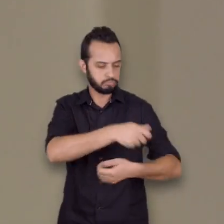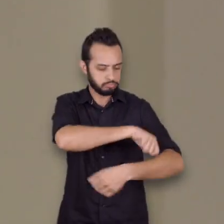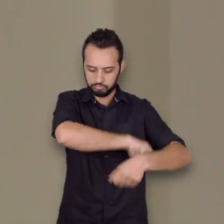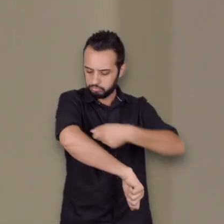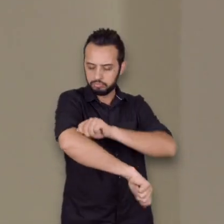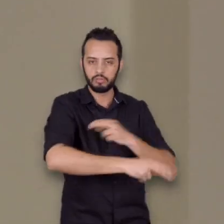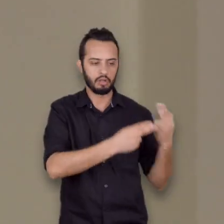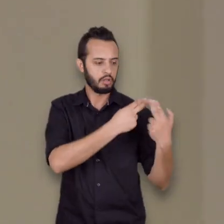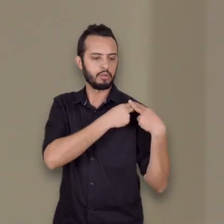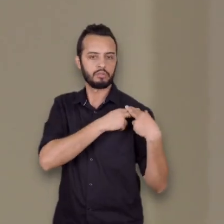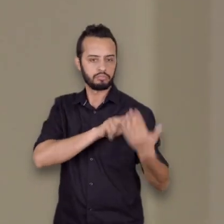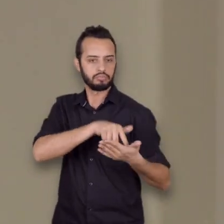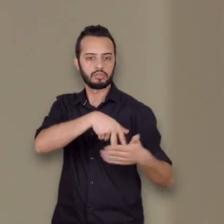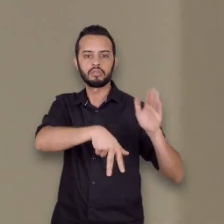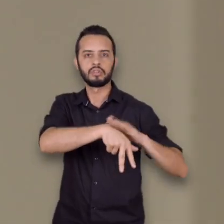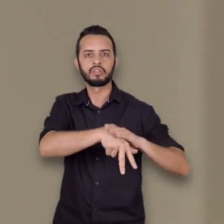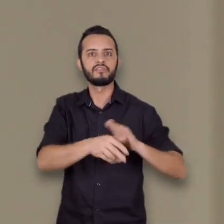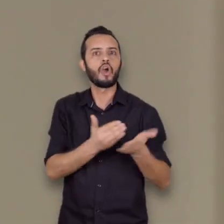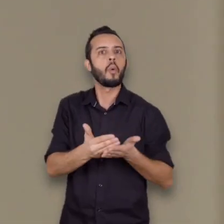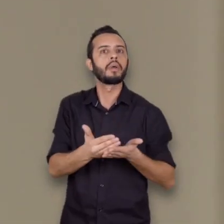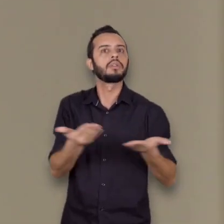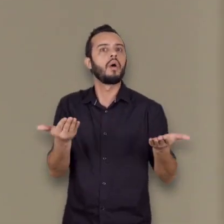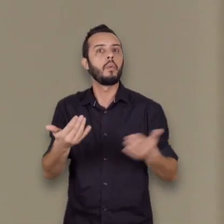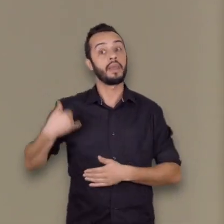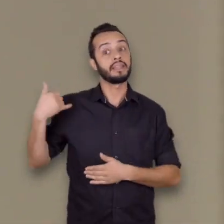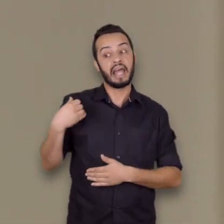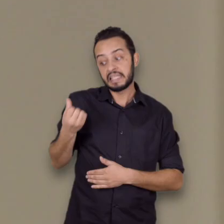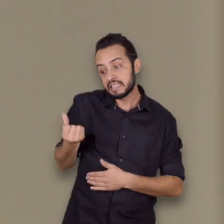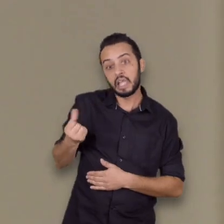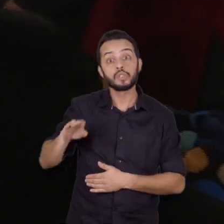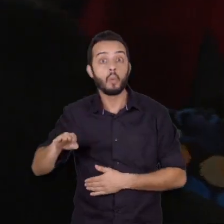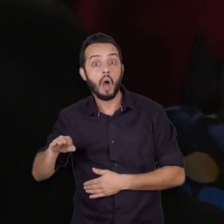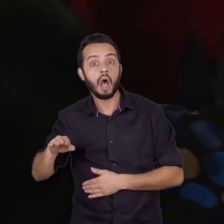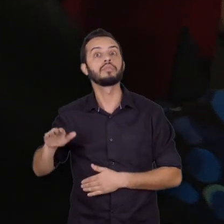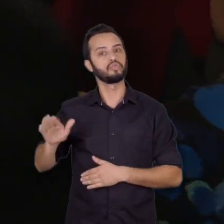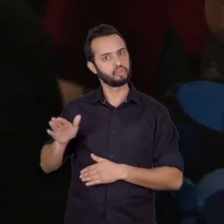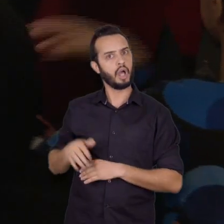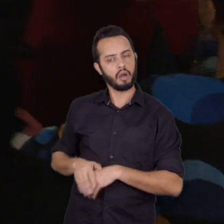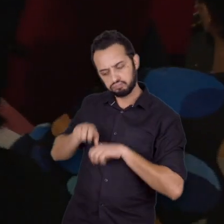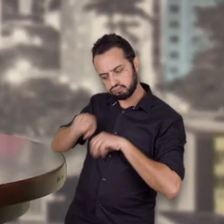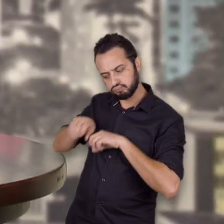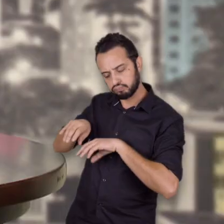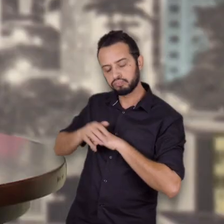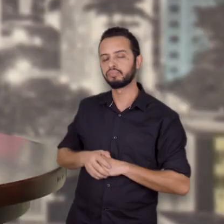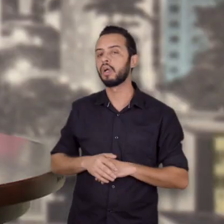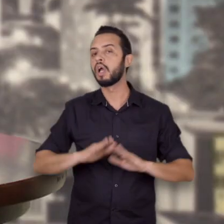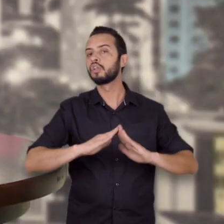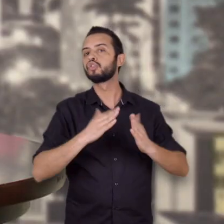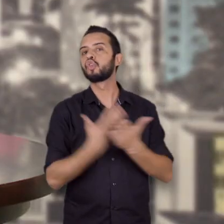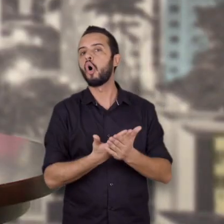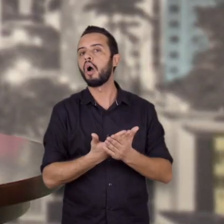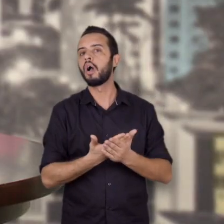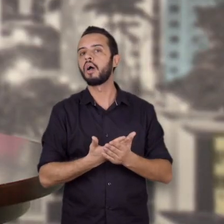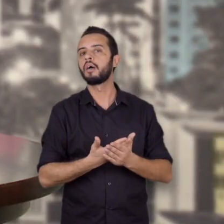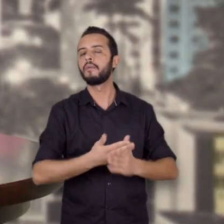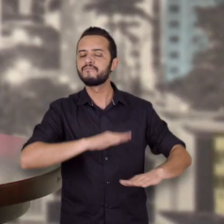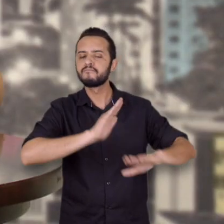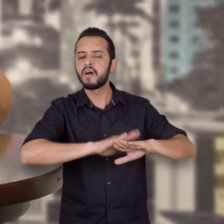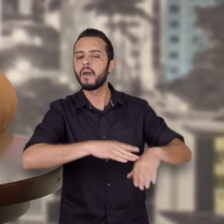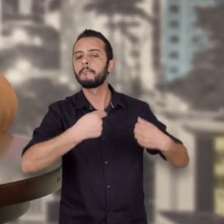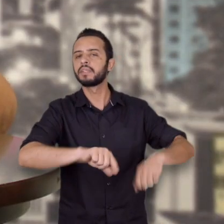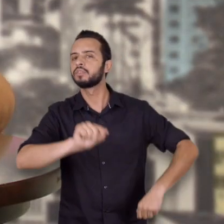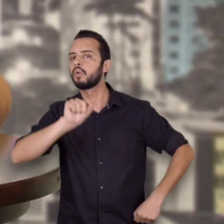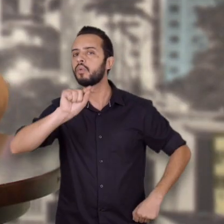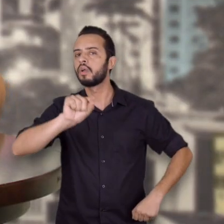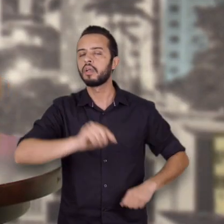e sua responsabilidade, e isso pode começar desde os 6 anos de idade, dos 4 anos de idade, né? O que a escola precisa